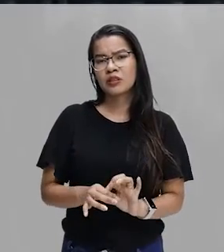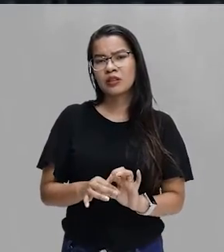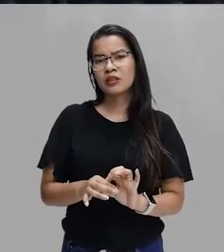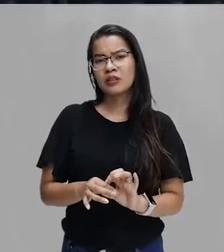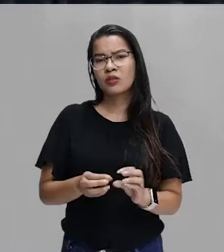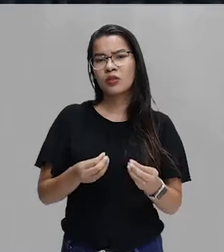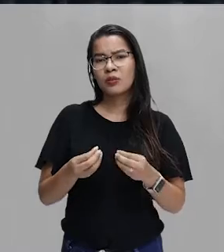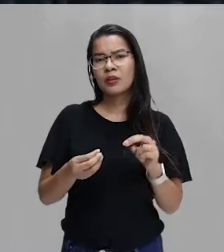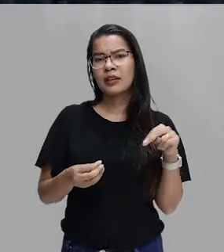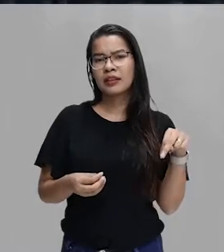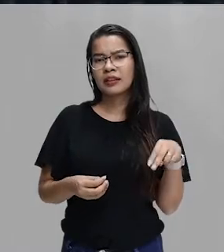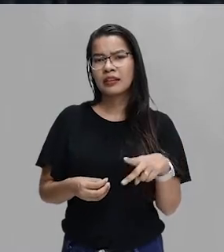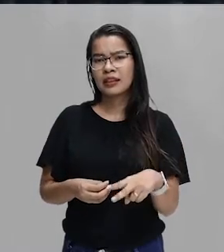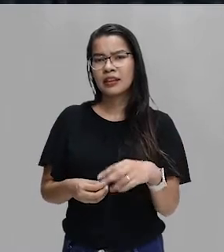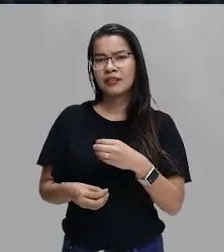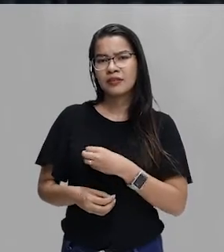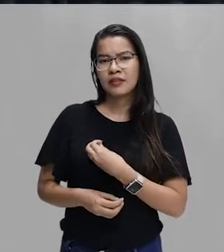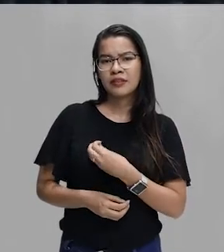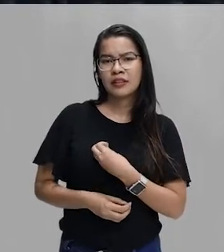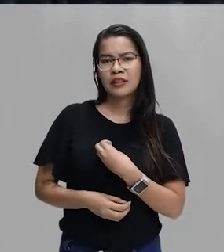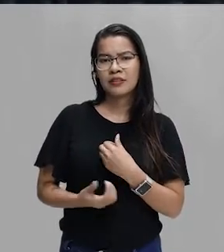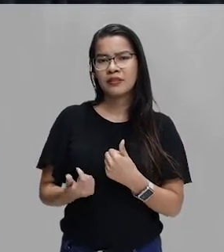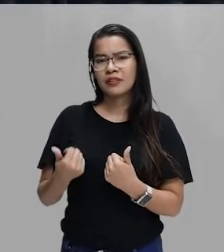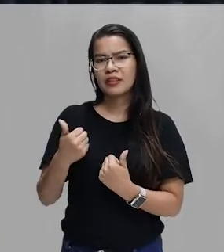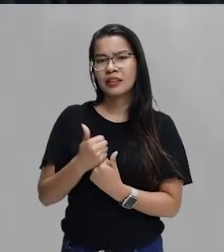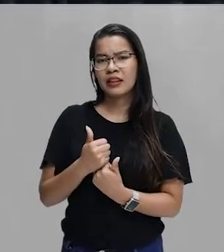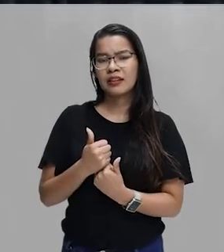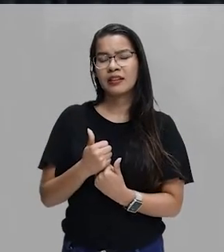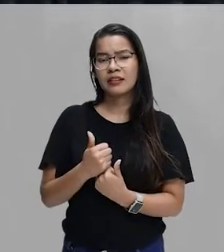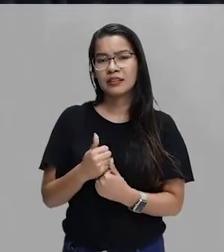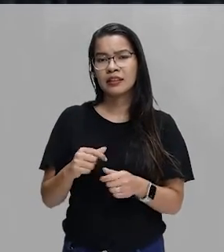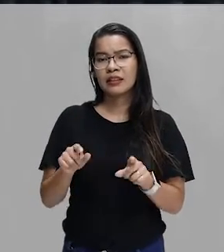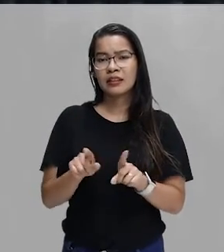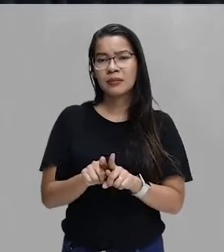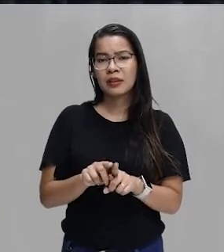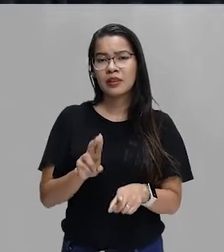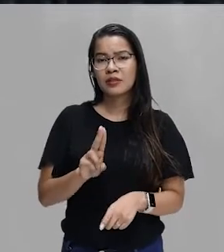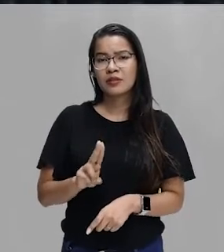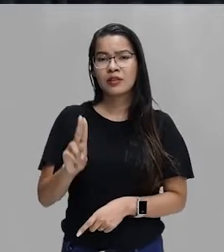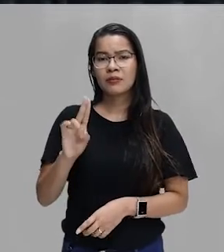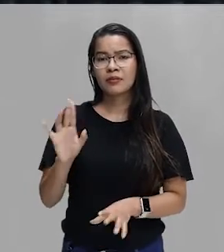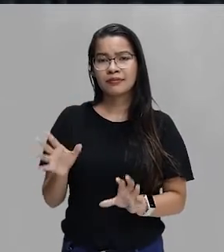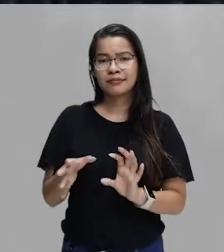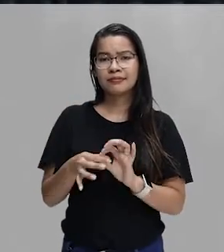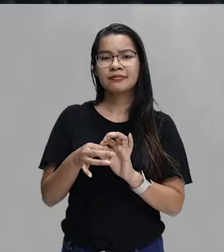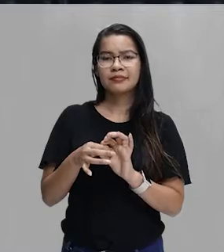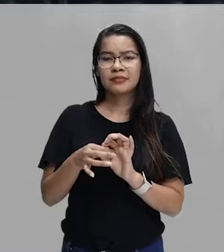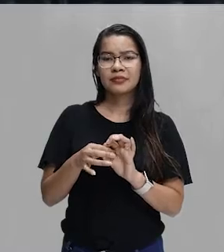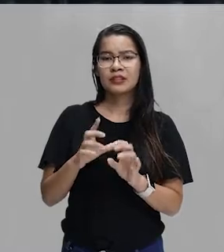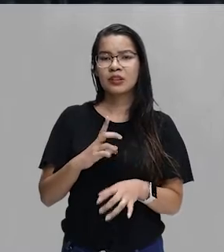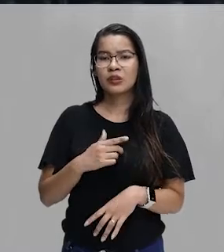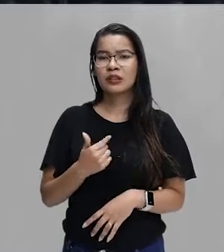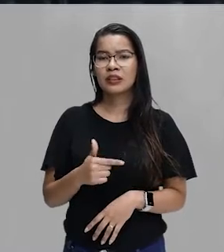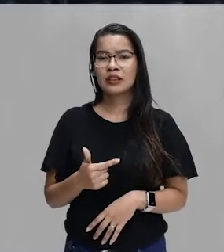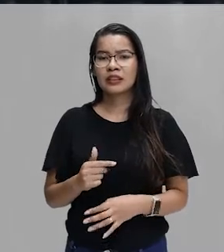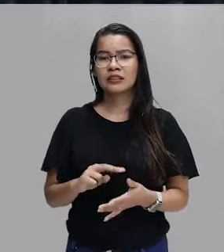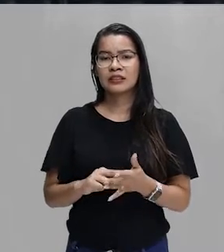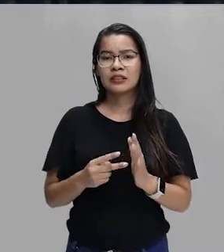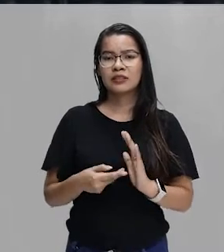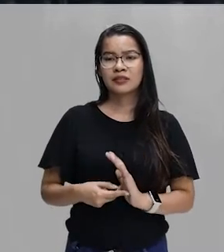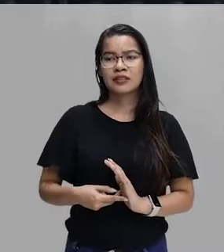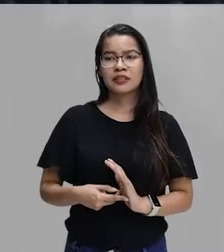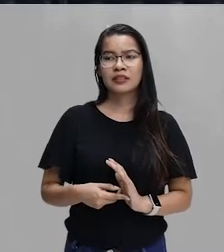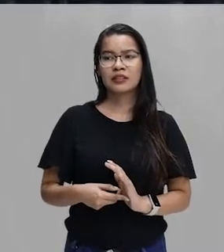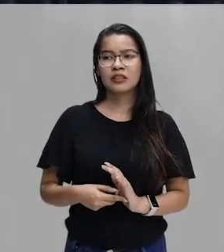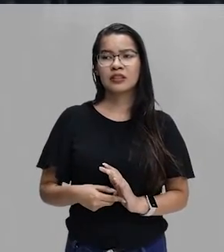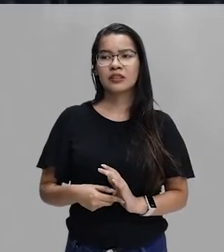verbos como andar, viver, virar, funcionam como verbos de ligação, certo? São aqueles verbos que não têm sentido,